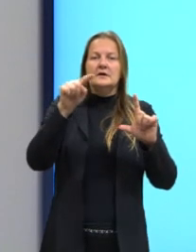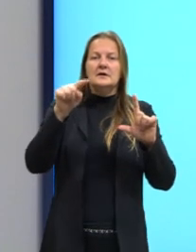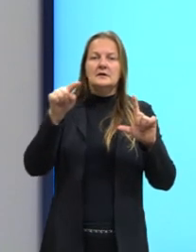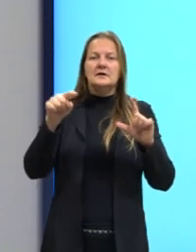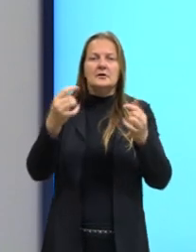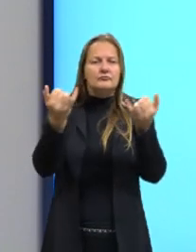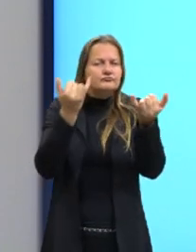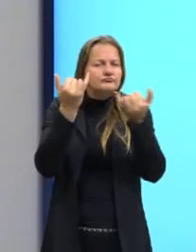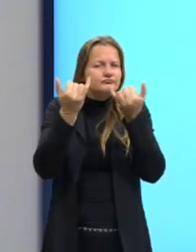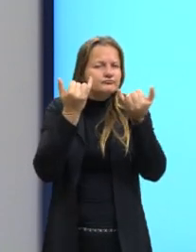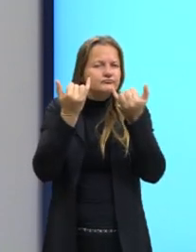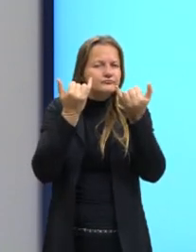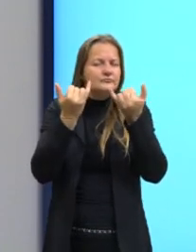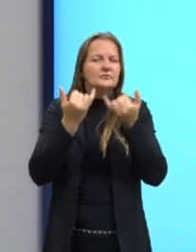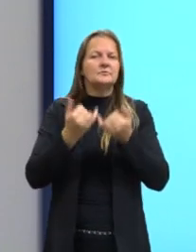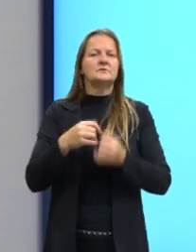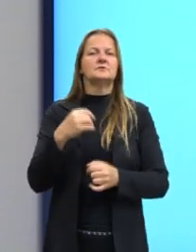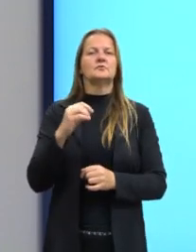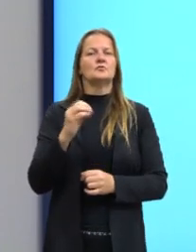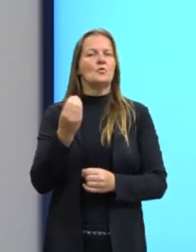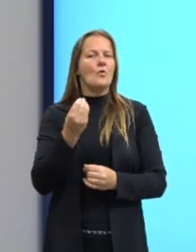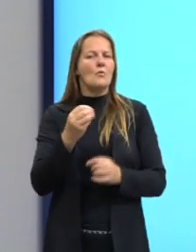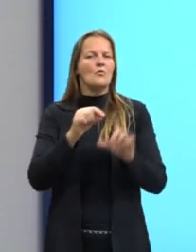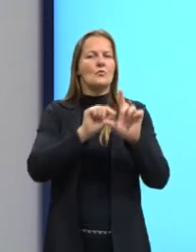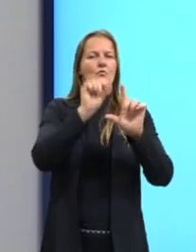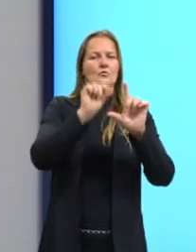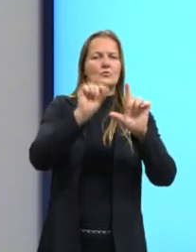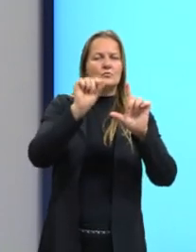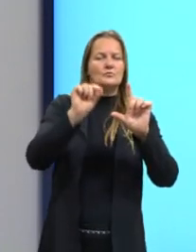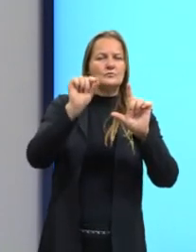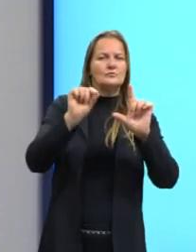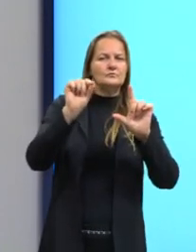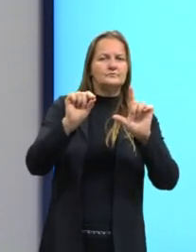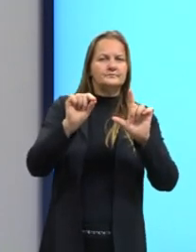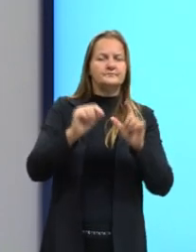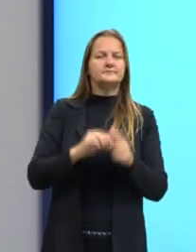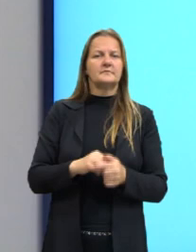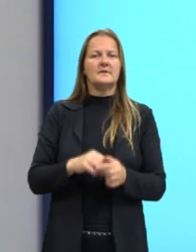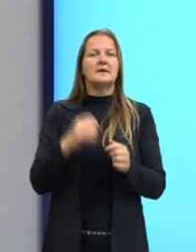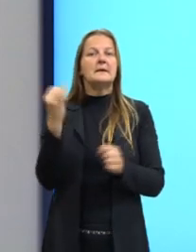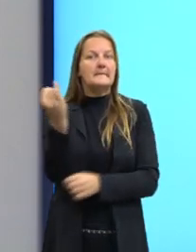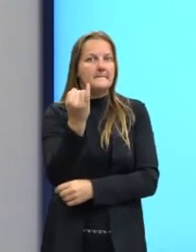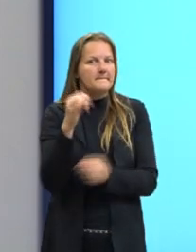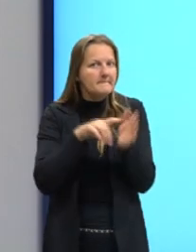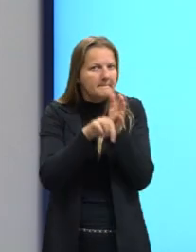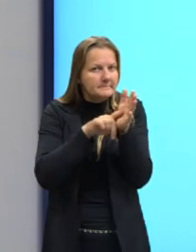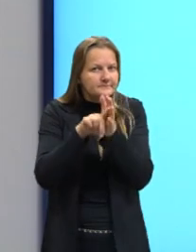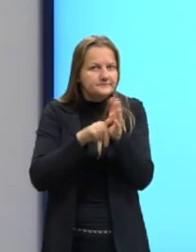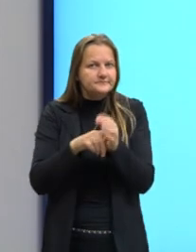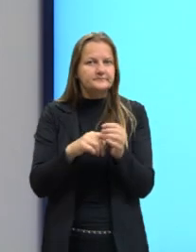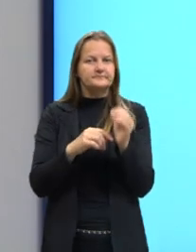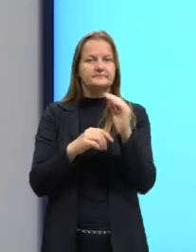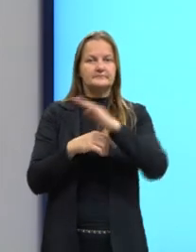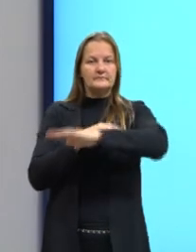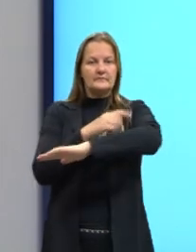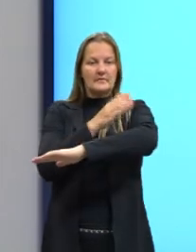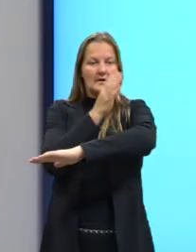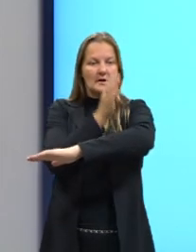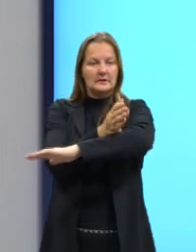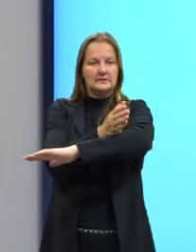vai descrevendo o comportamento desse gráfico importante analisar também que para cada ano